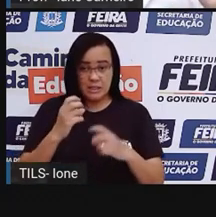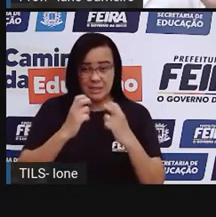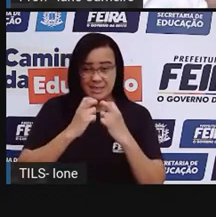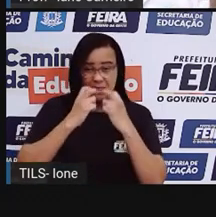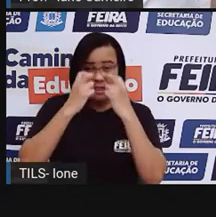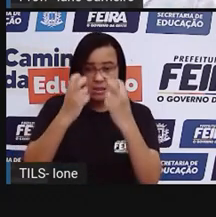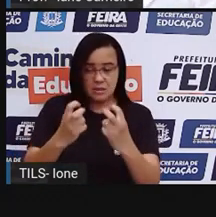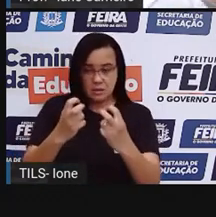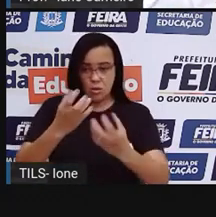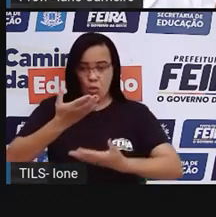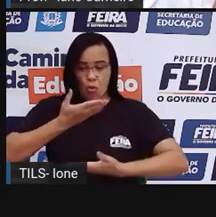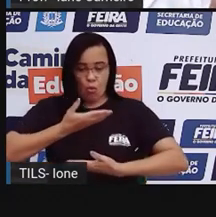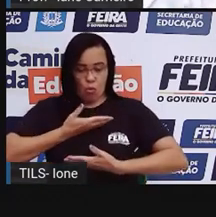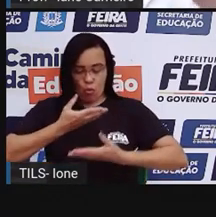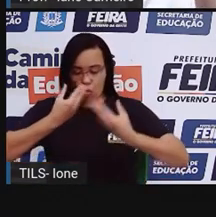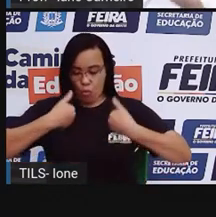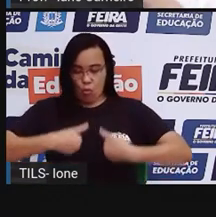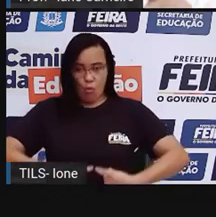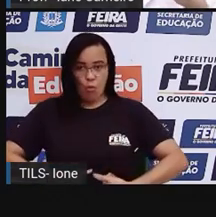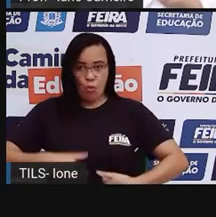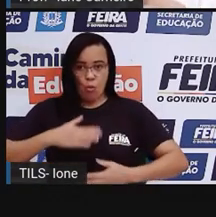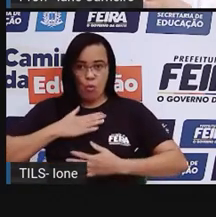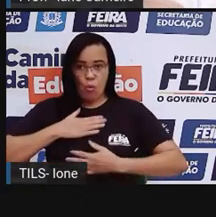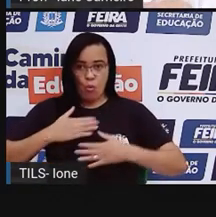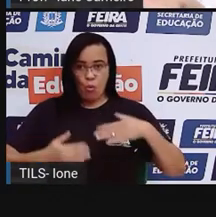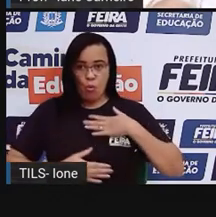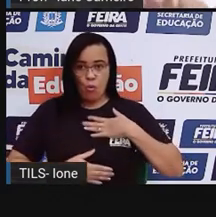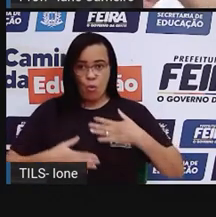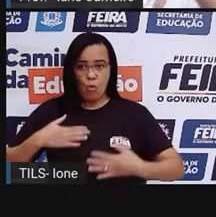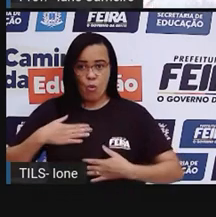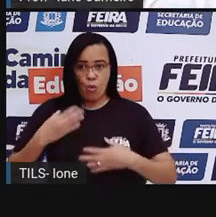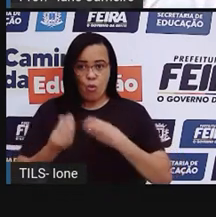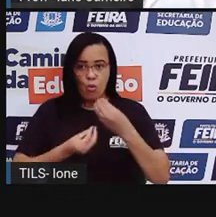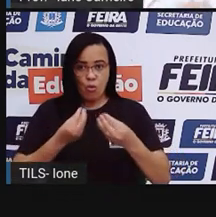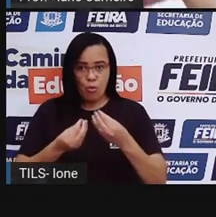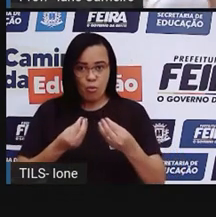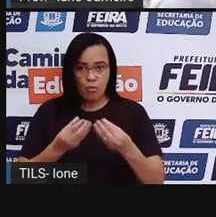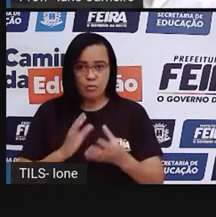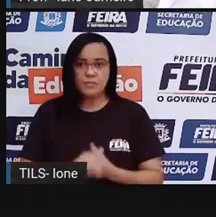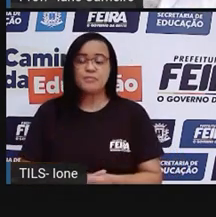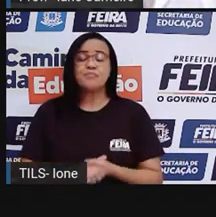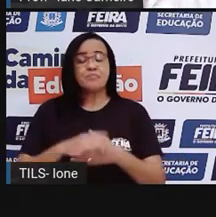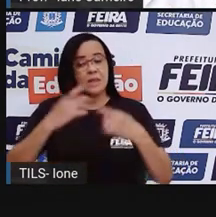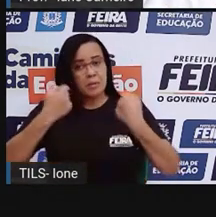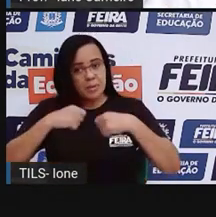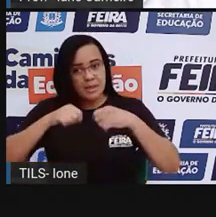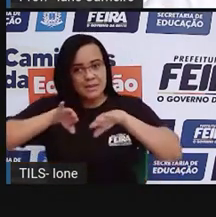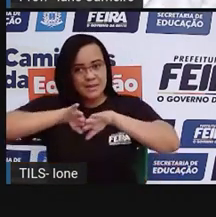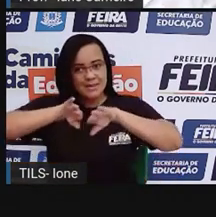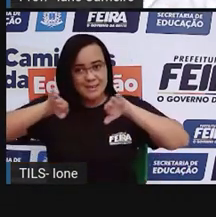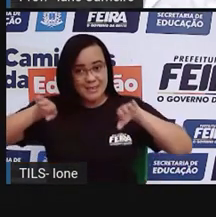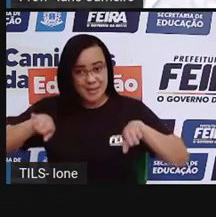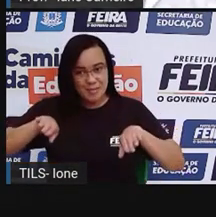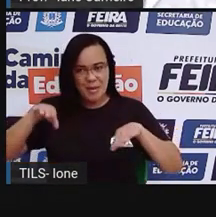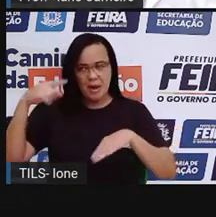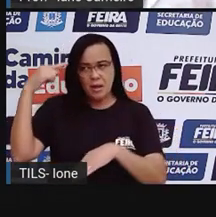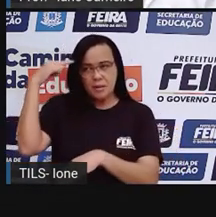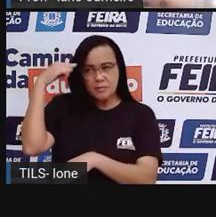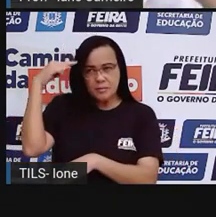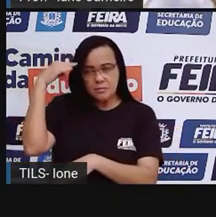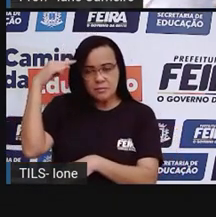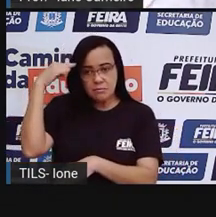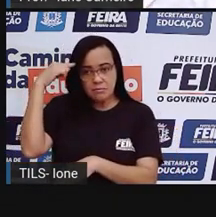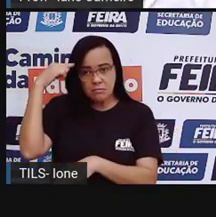oxigênio direito e a gente fica mais nervoso. Então, isso que significa, né? Separar aí a razão da emoção. Qual é a